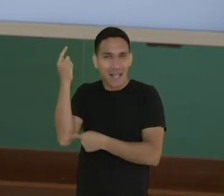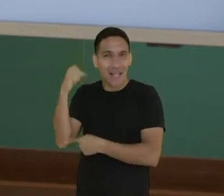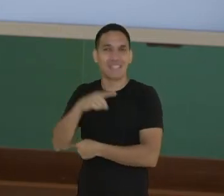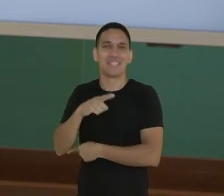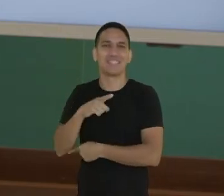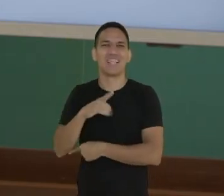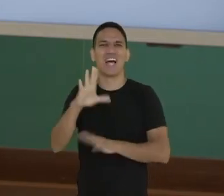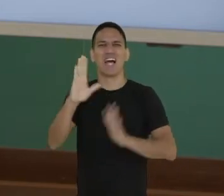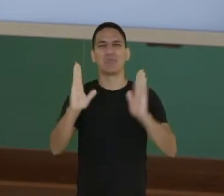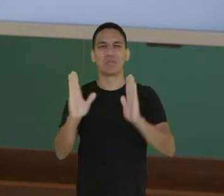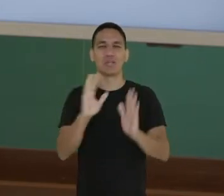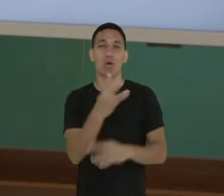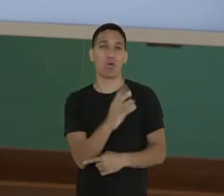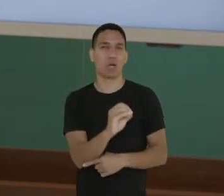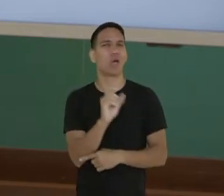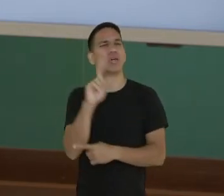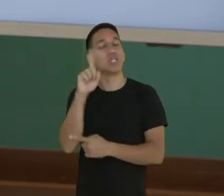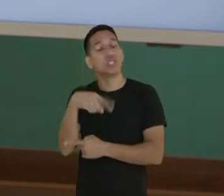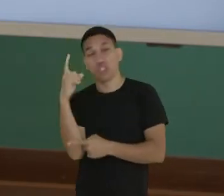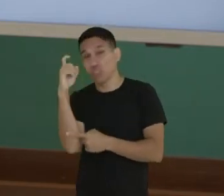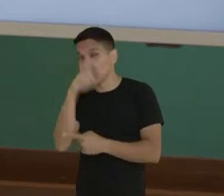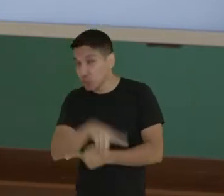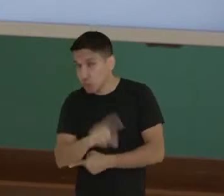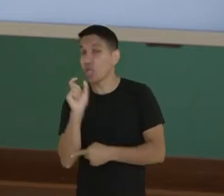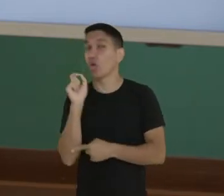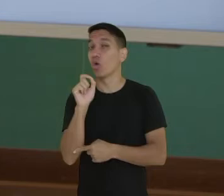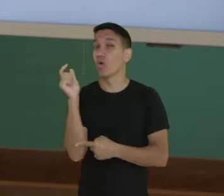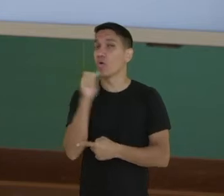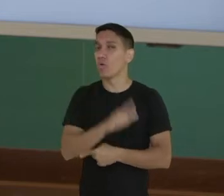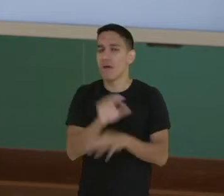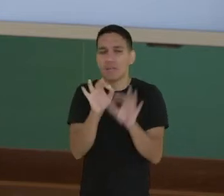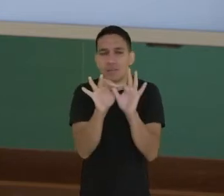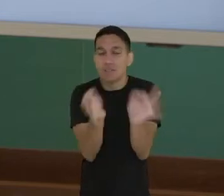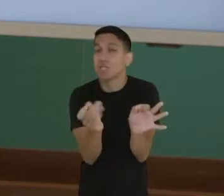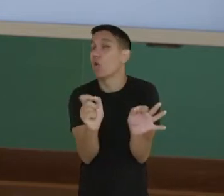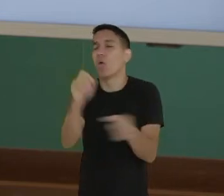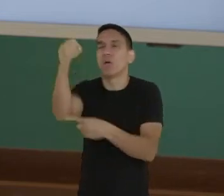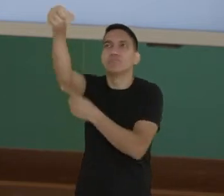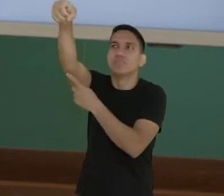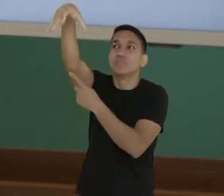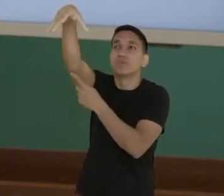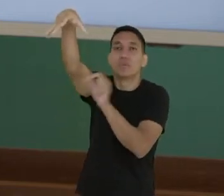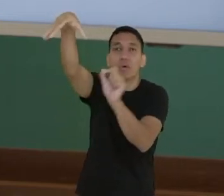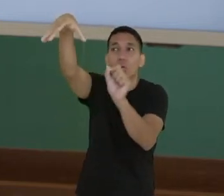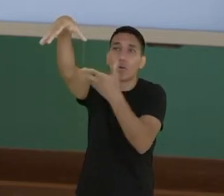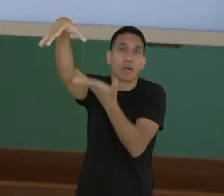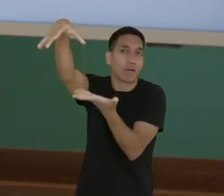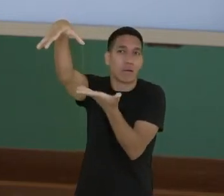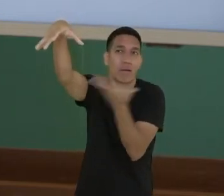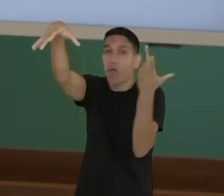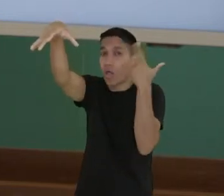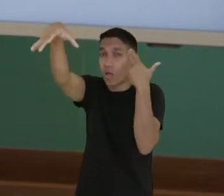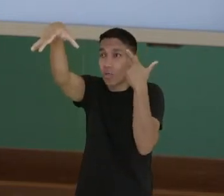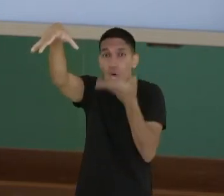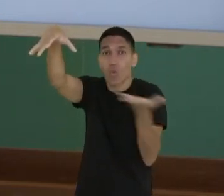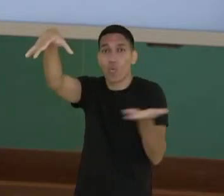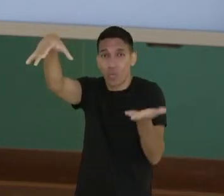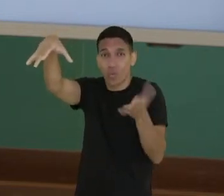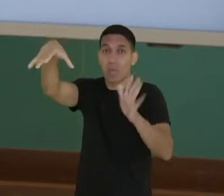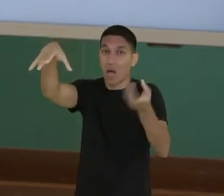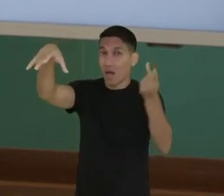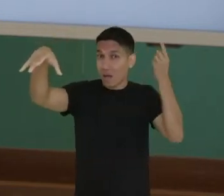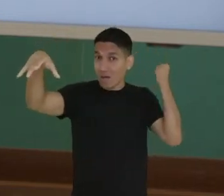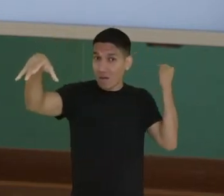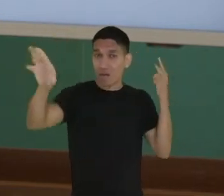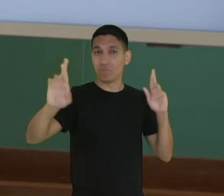40, 50, como era difícil você, por exemplo, ter uma simples lâmpada, algo para você poder iluminar a nossa casa. Ou,